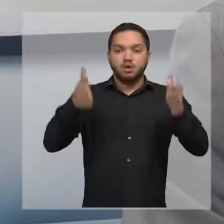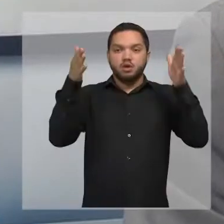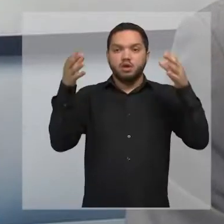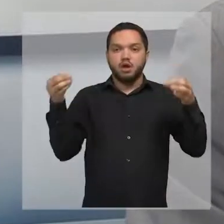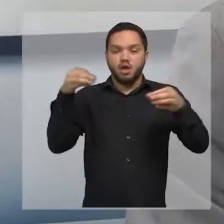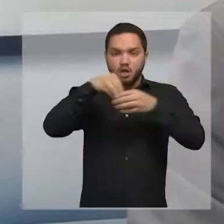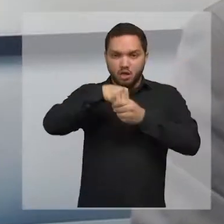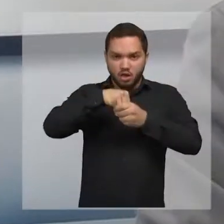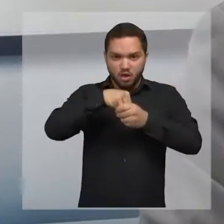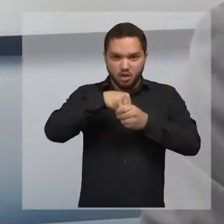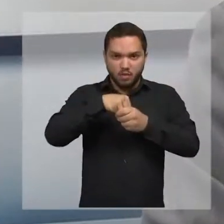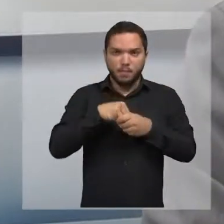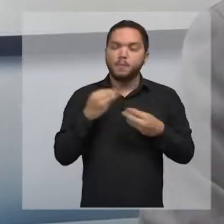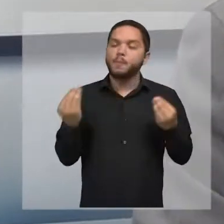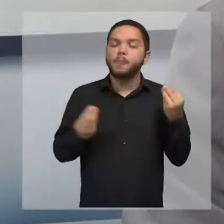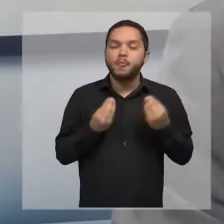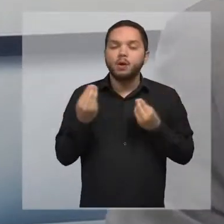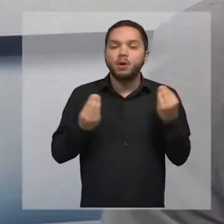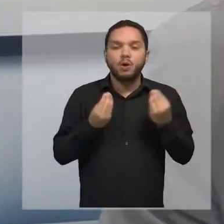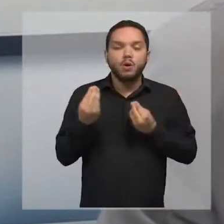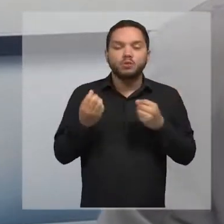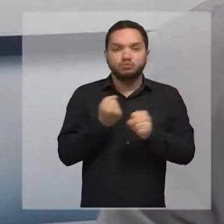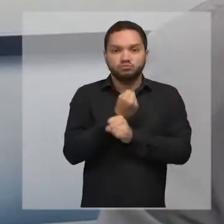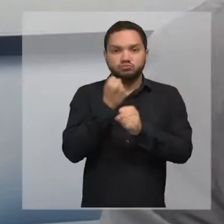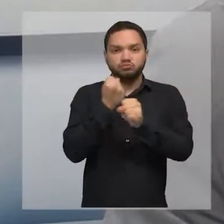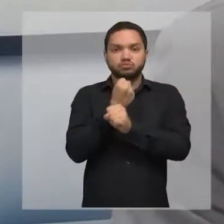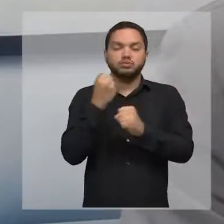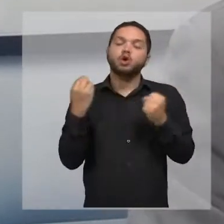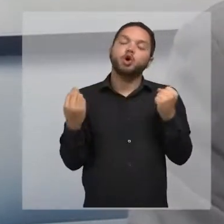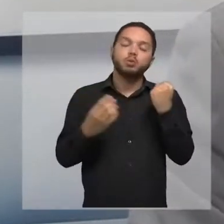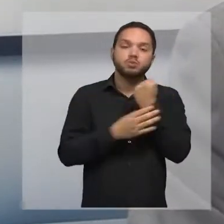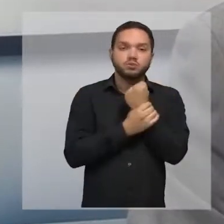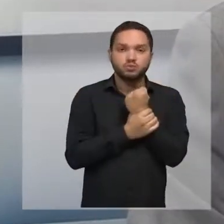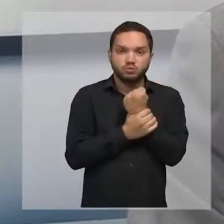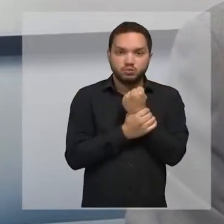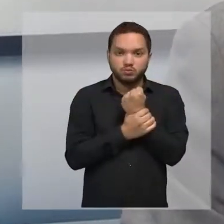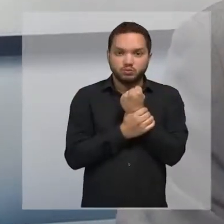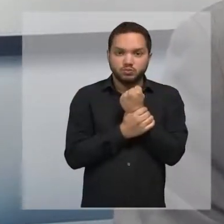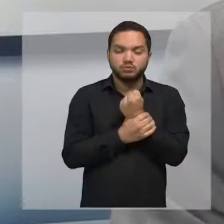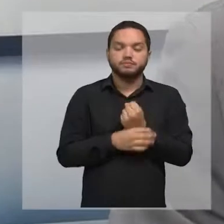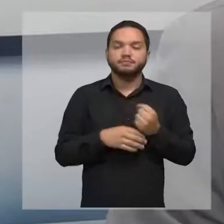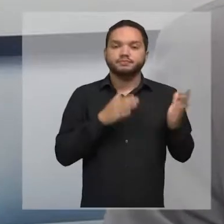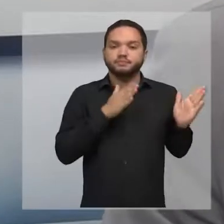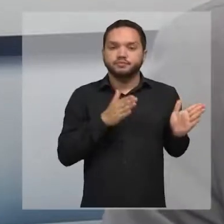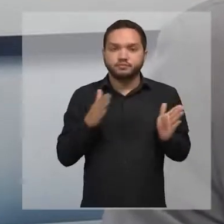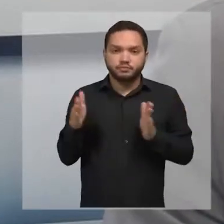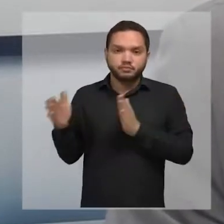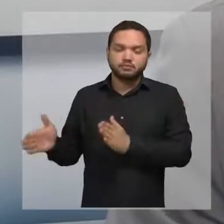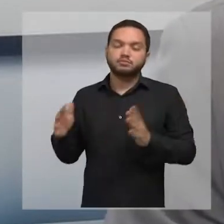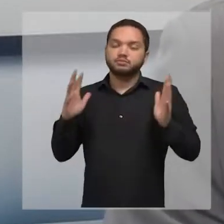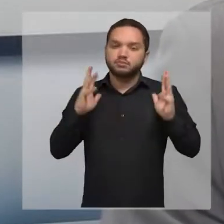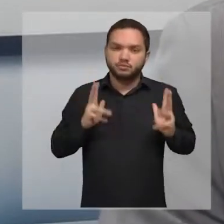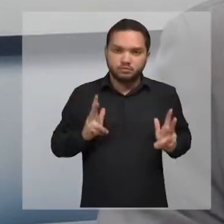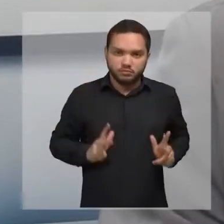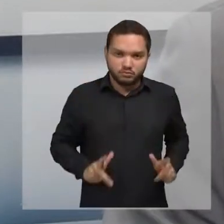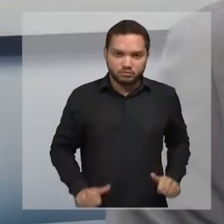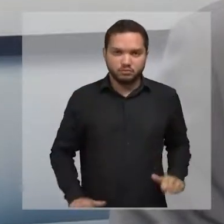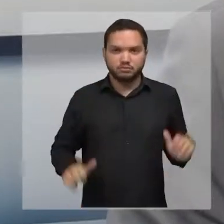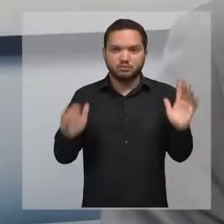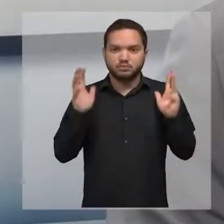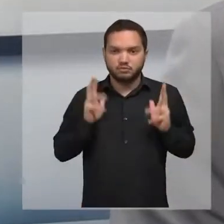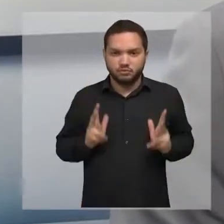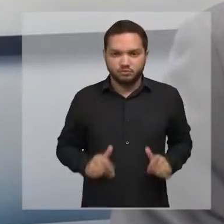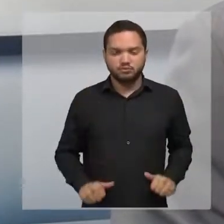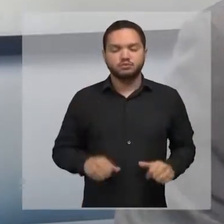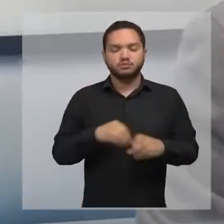que se pode construir, a forma como se pode construir para dar segurança, para dar ordem, para dar higiene nas posturas